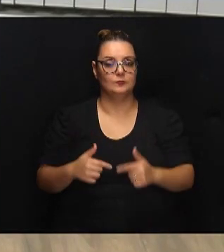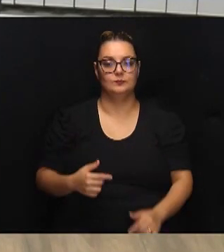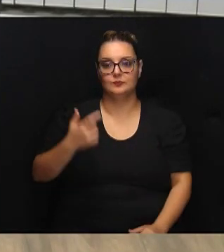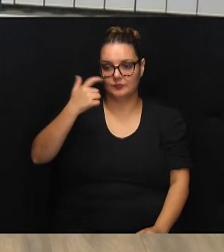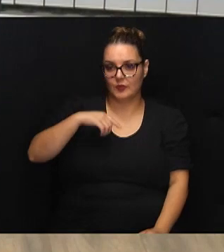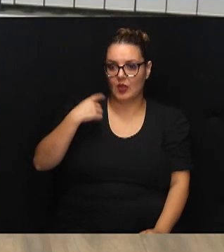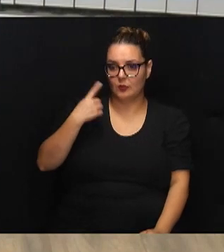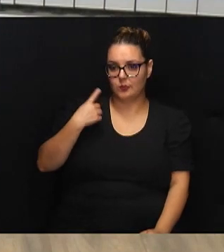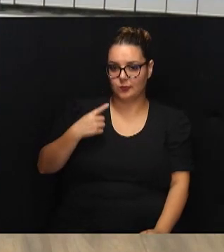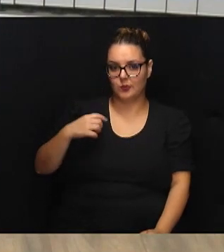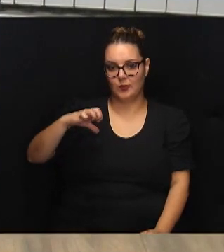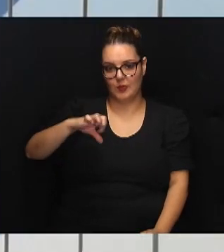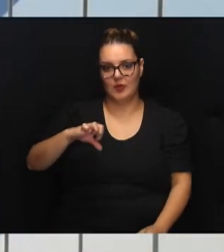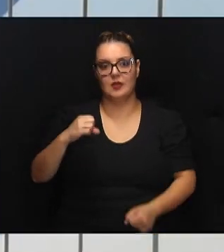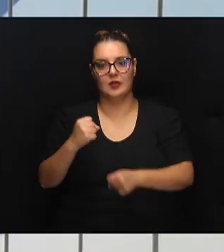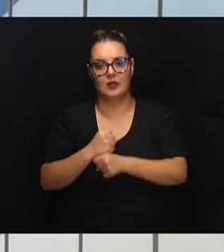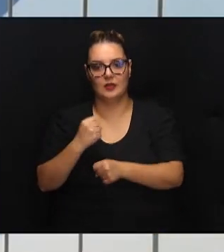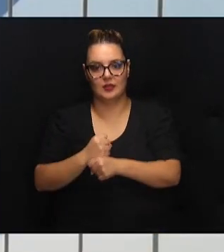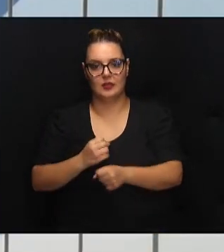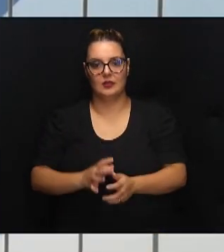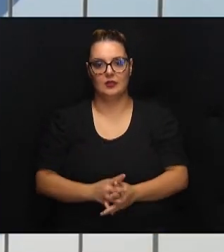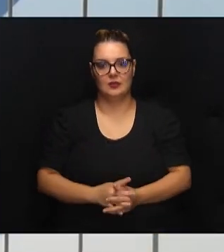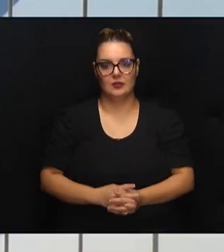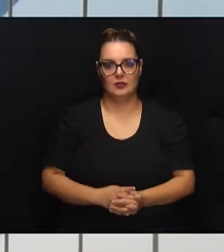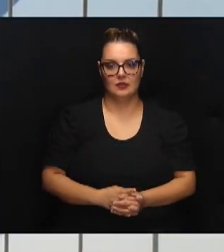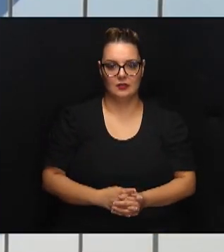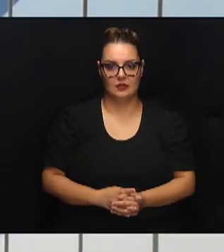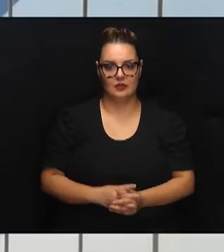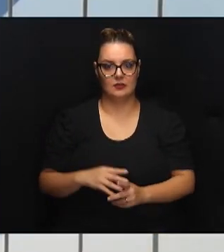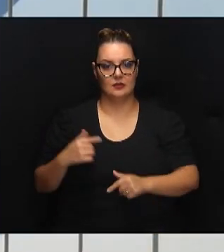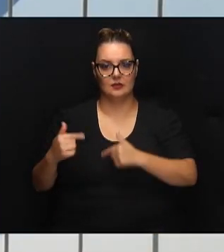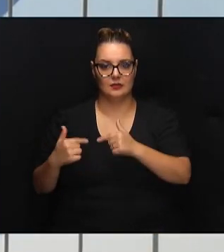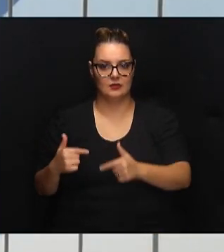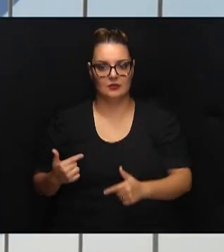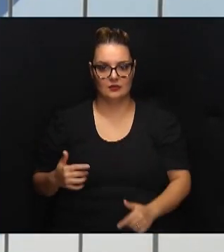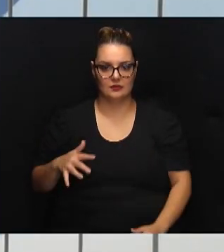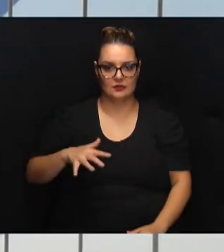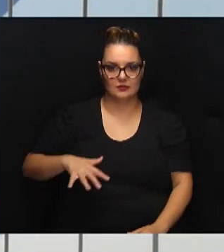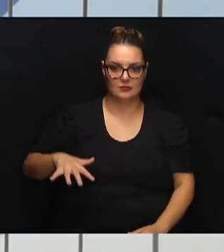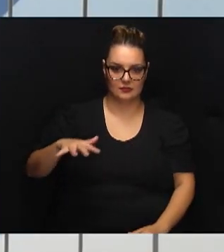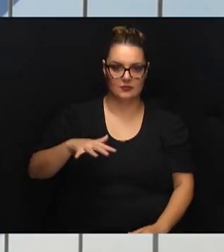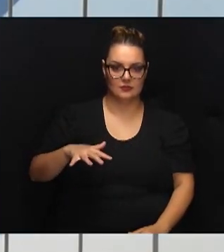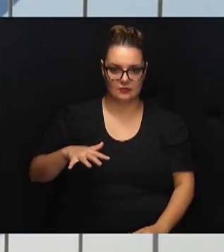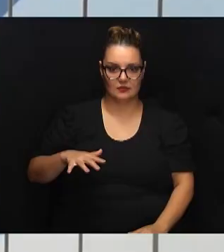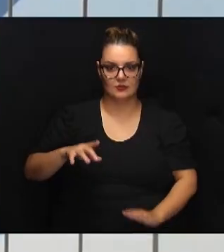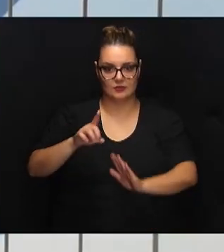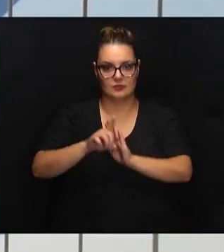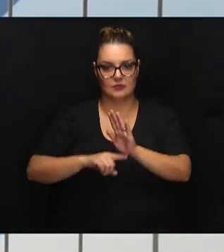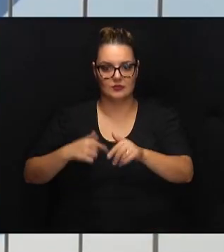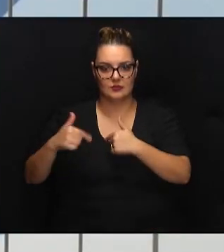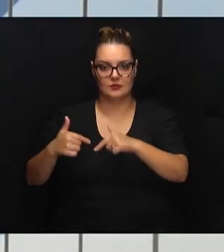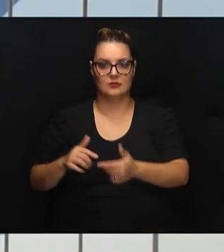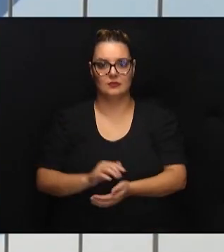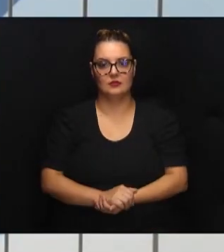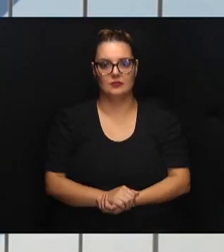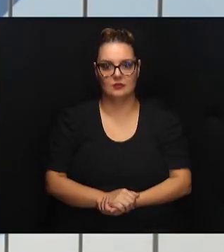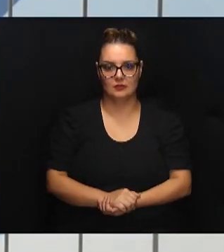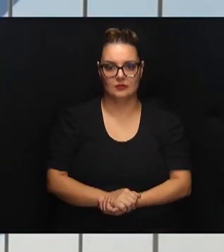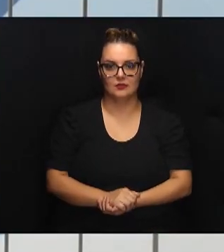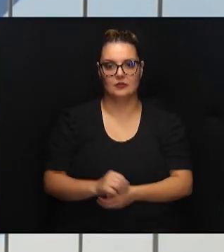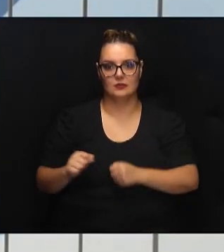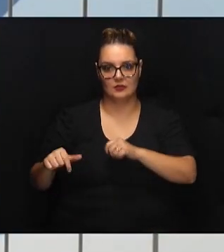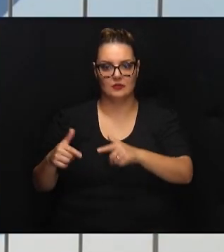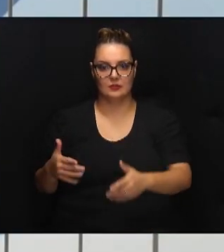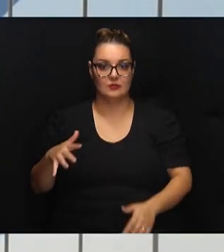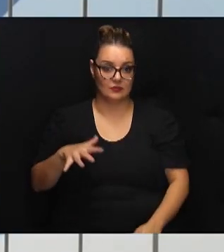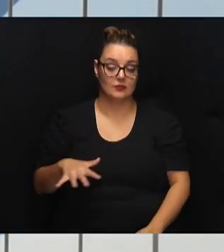advogada trabalhista há 9 anos, trabalho já só no direito do trabalho desde que me formei, é uma